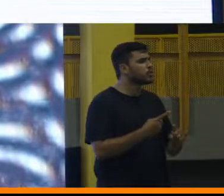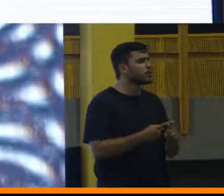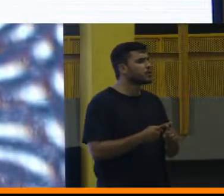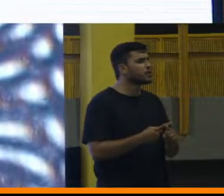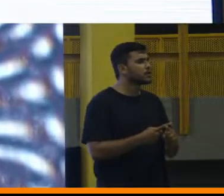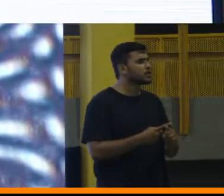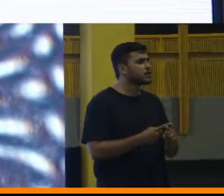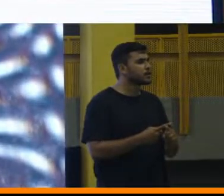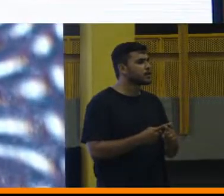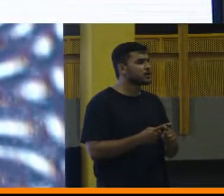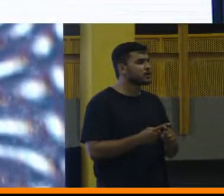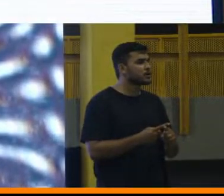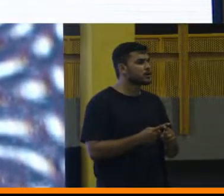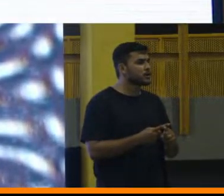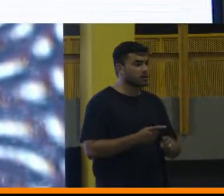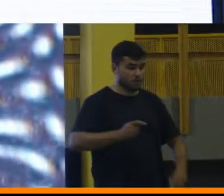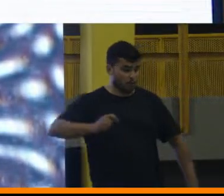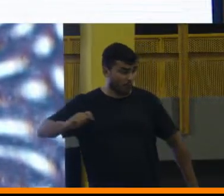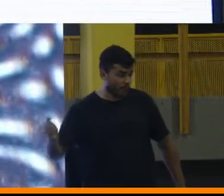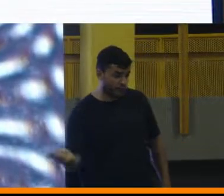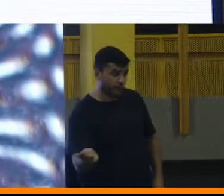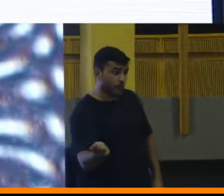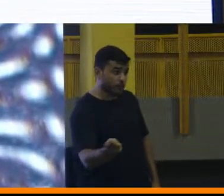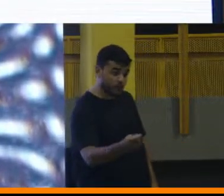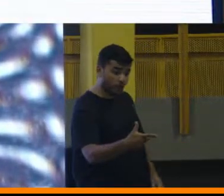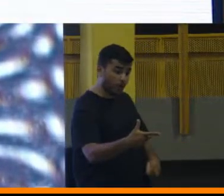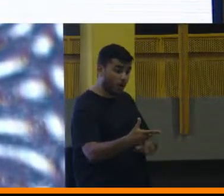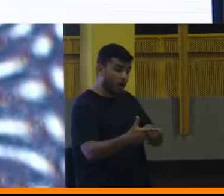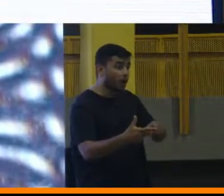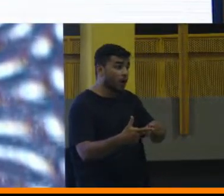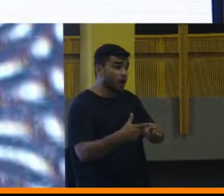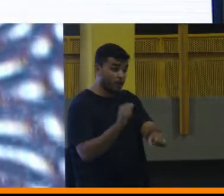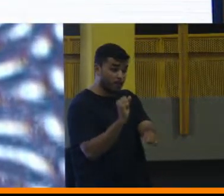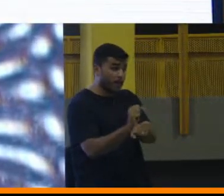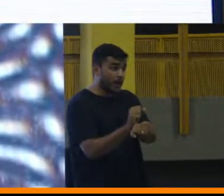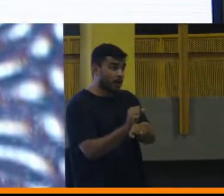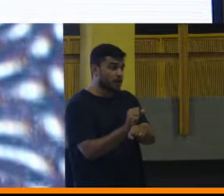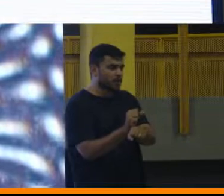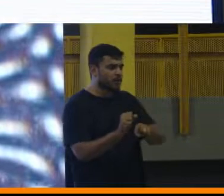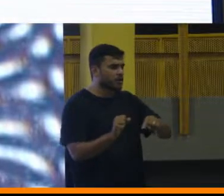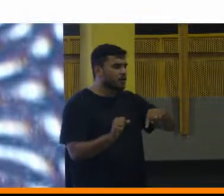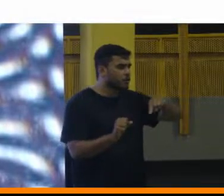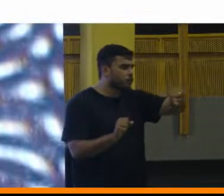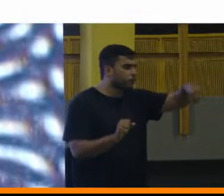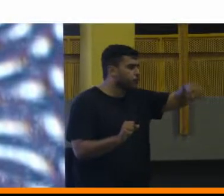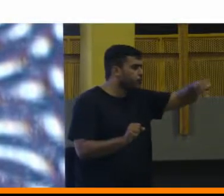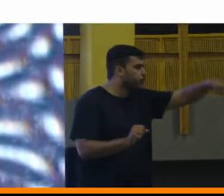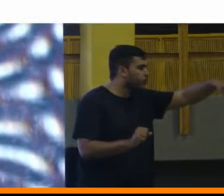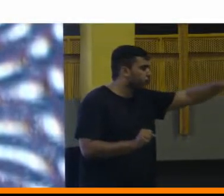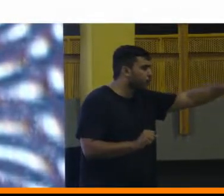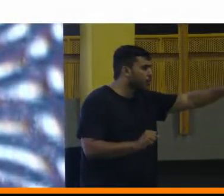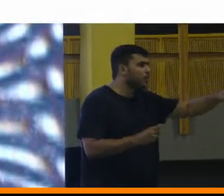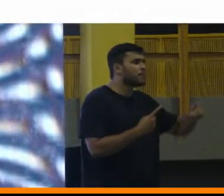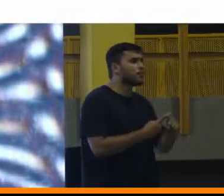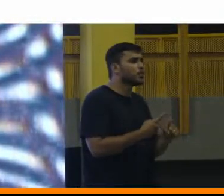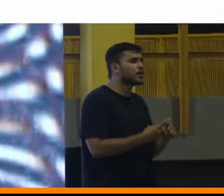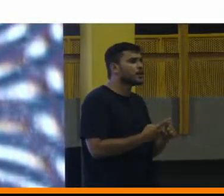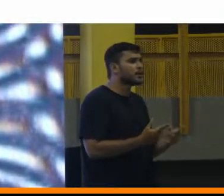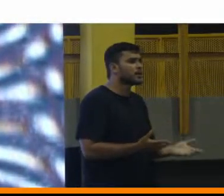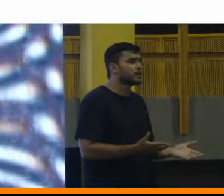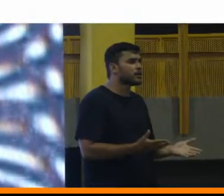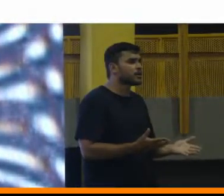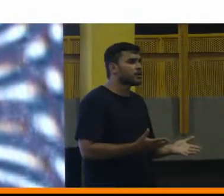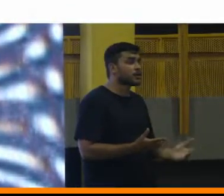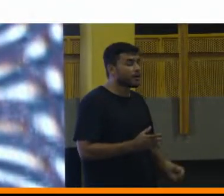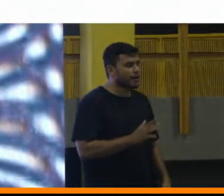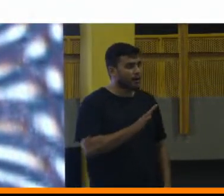Eu deixei de fazer força onde? Bem aqui, quando ele saiu da minha mão. Concorda? Deixei